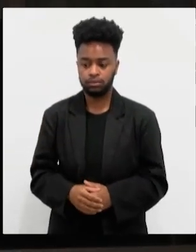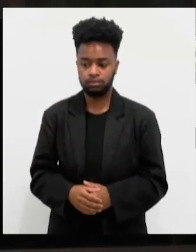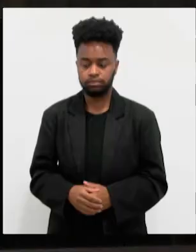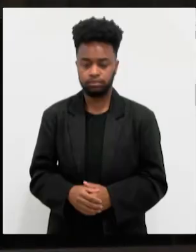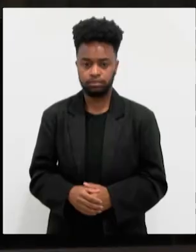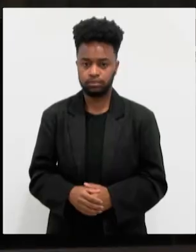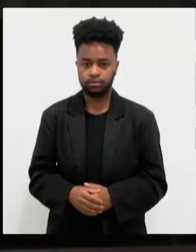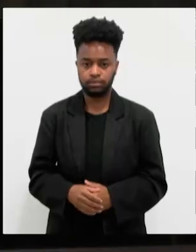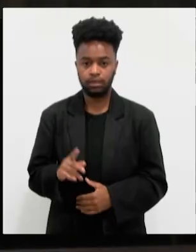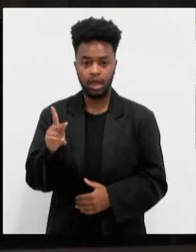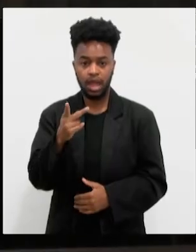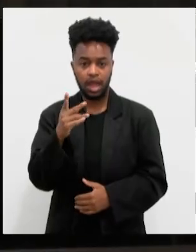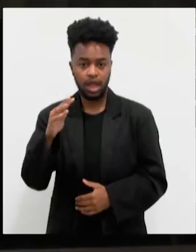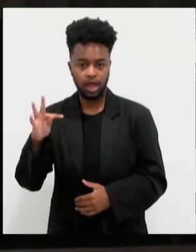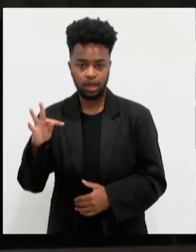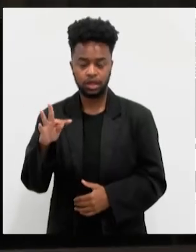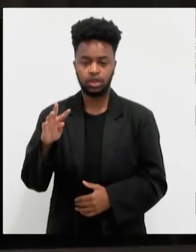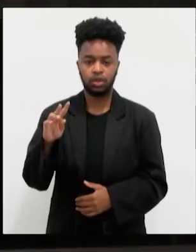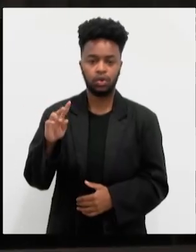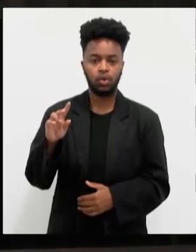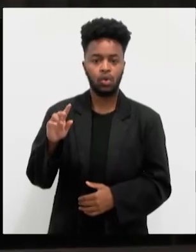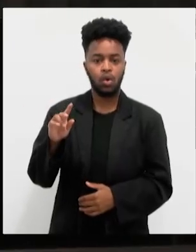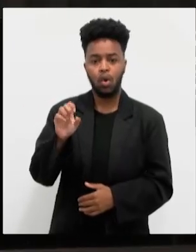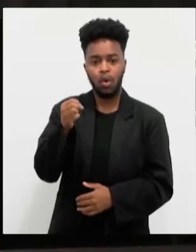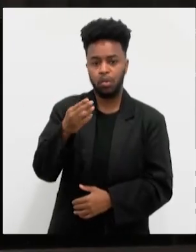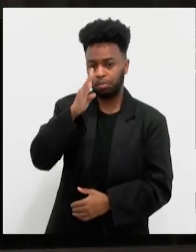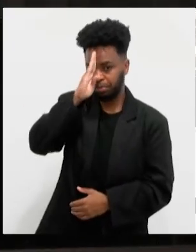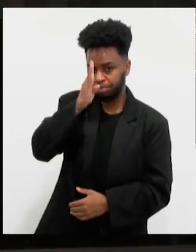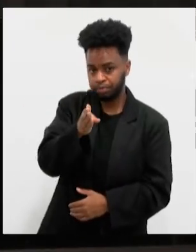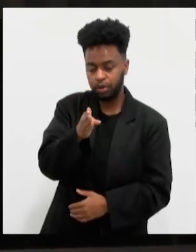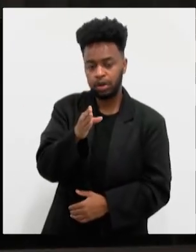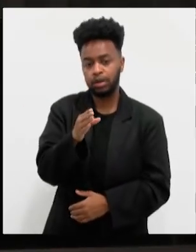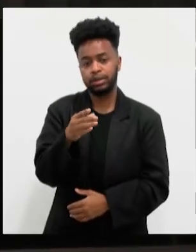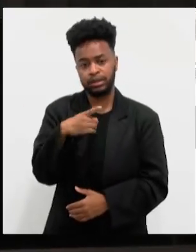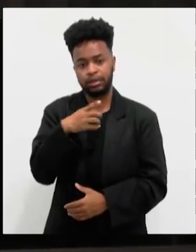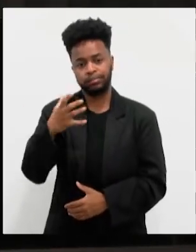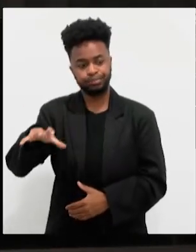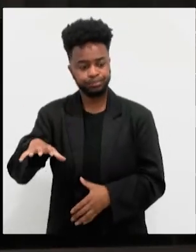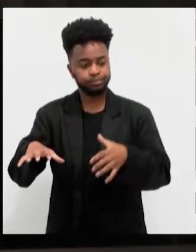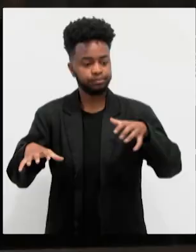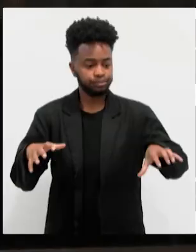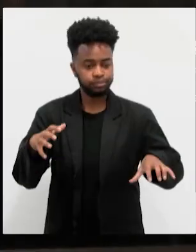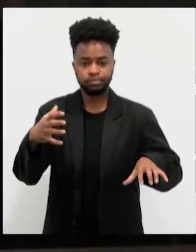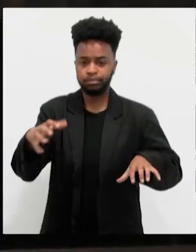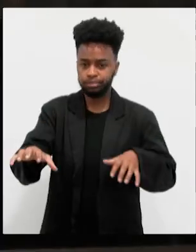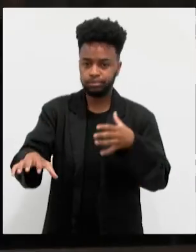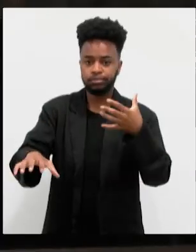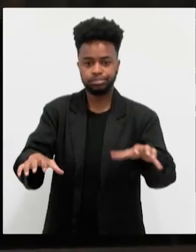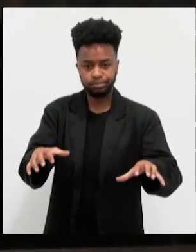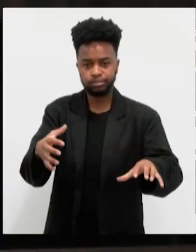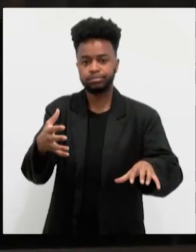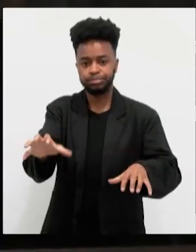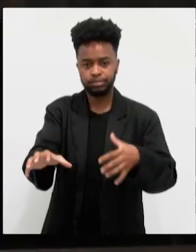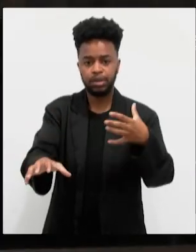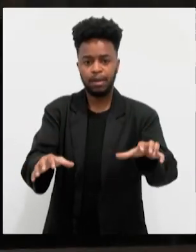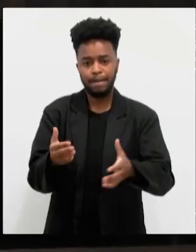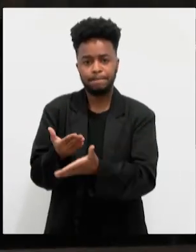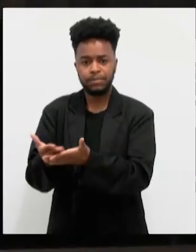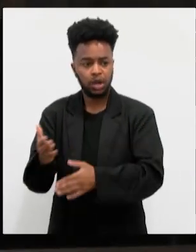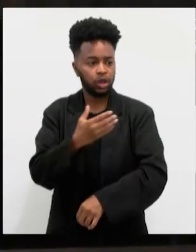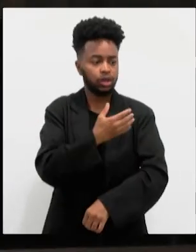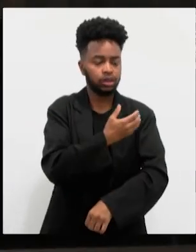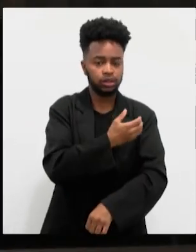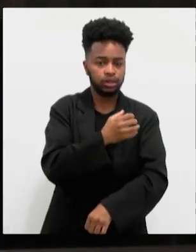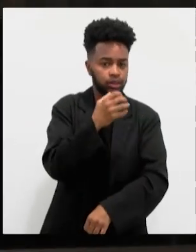heterossexuais e homossexuais, e vai dividindo. O Brasil ele vai se dividindo, brancos, negros, e você